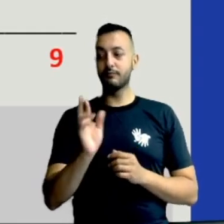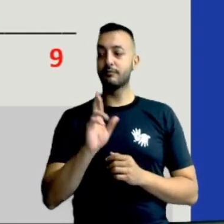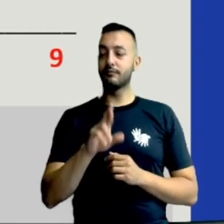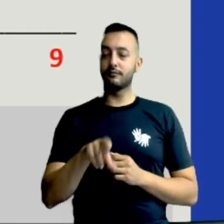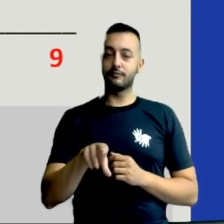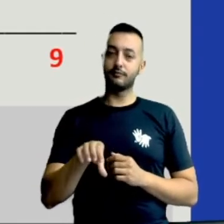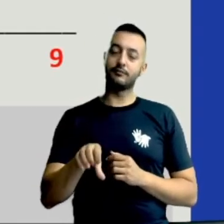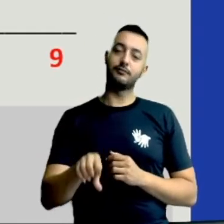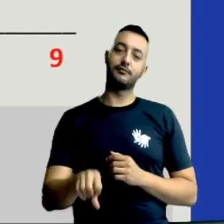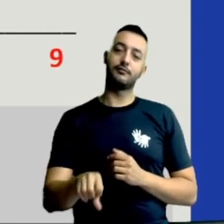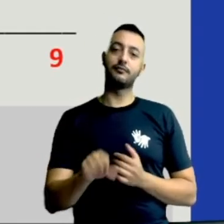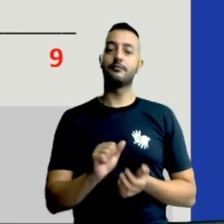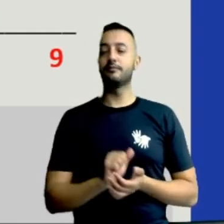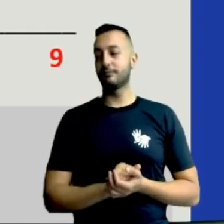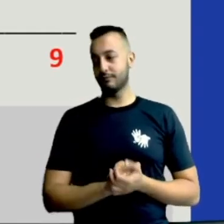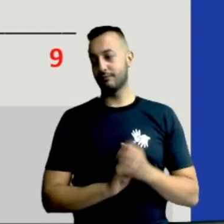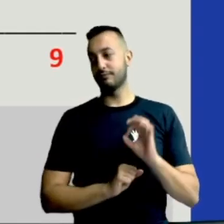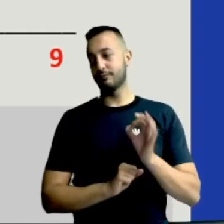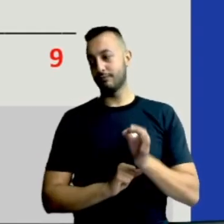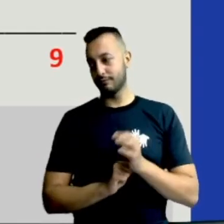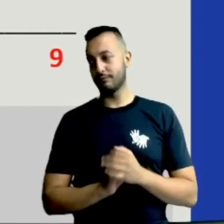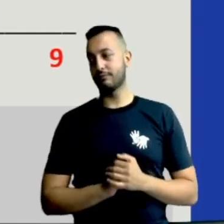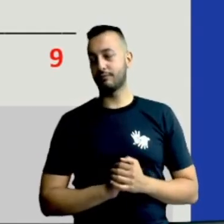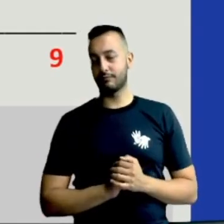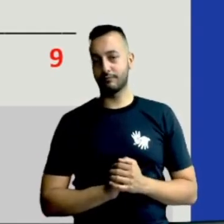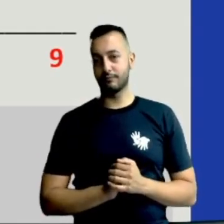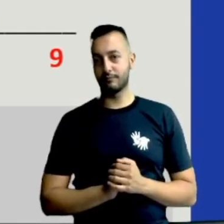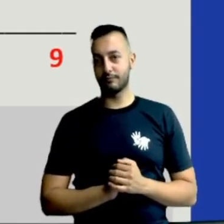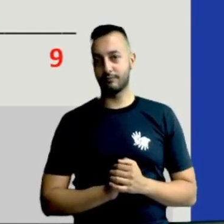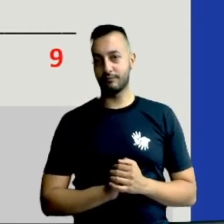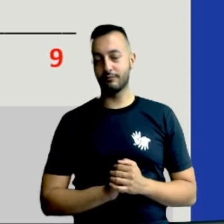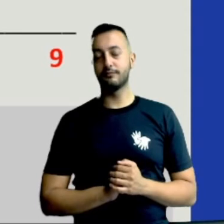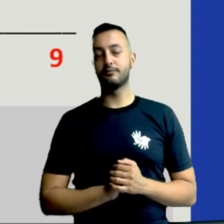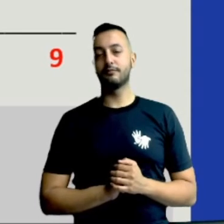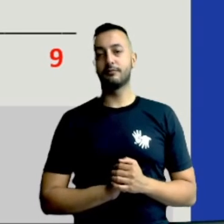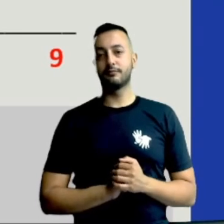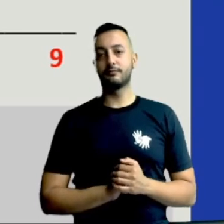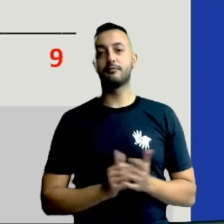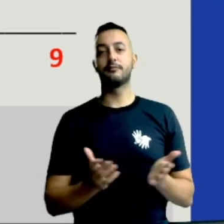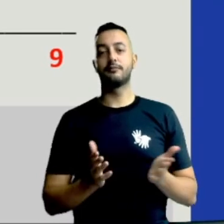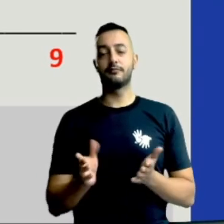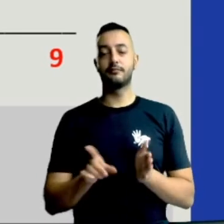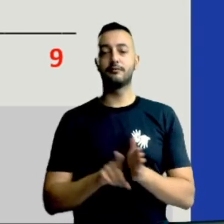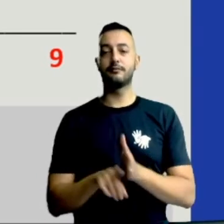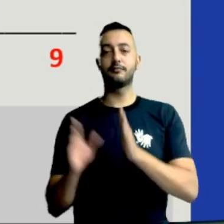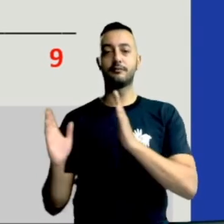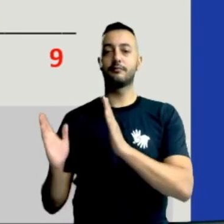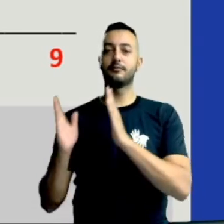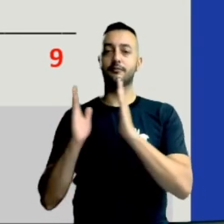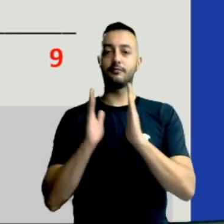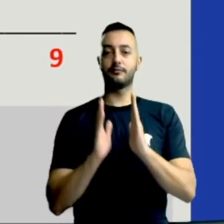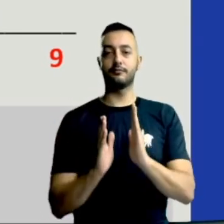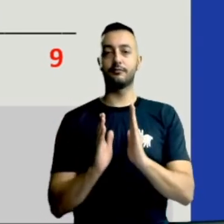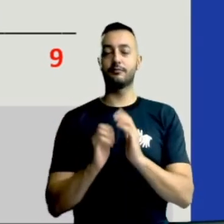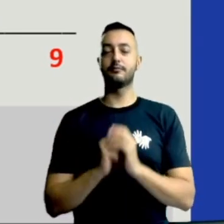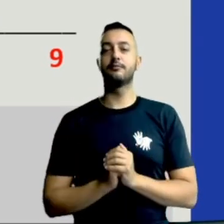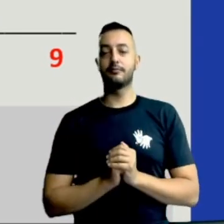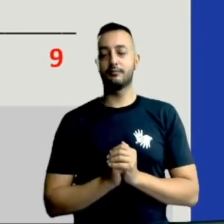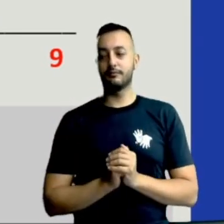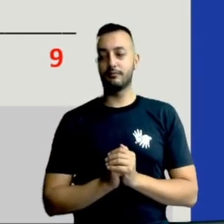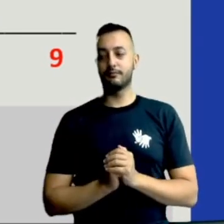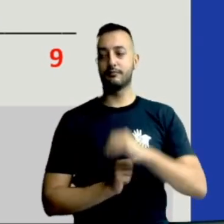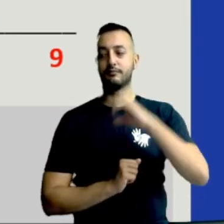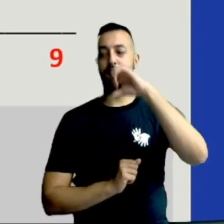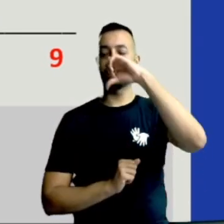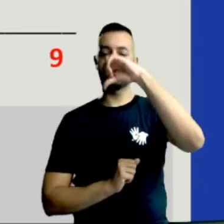a 9. Muito bem. Agora vamos subtrair a casa das dezenas.